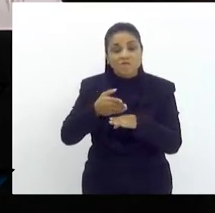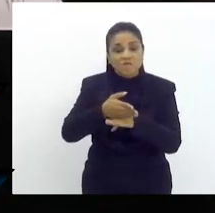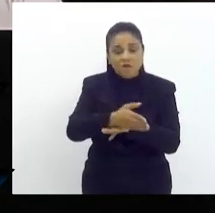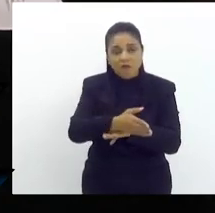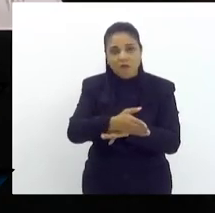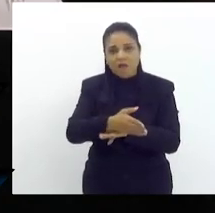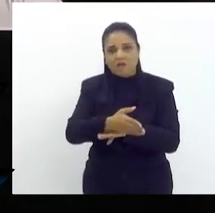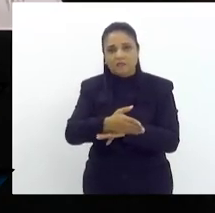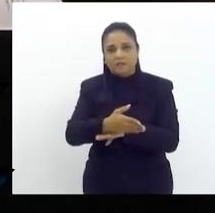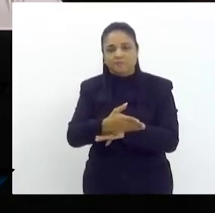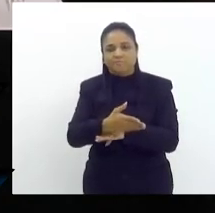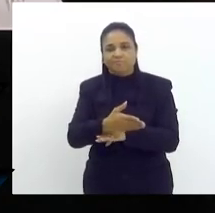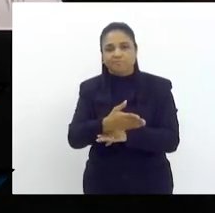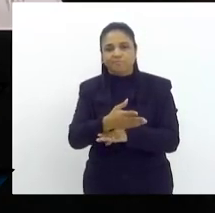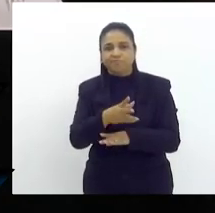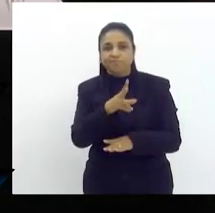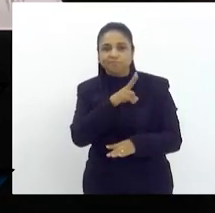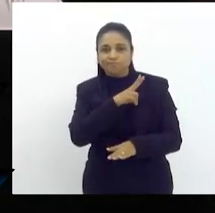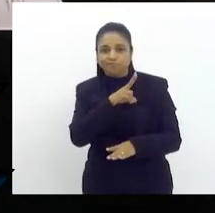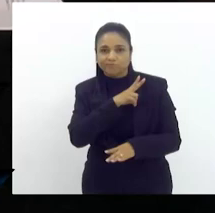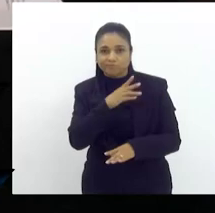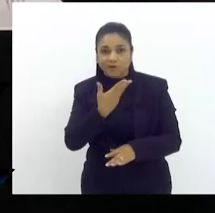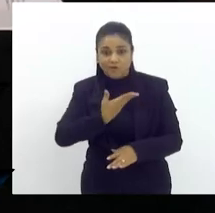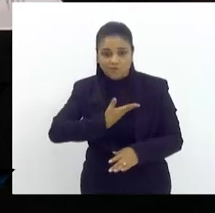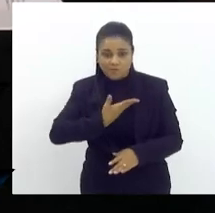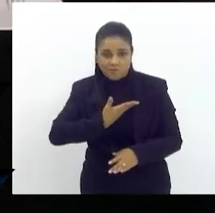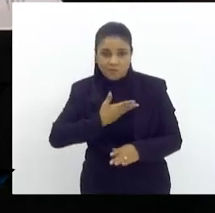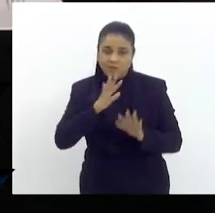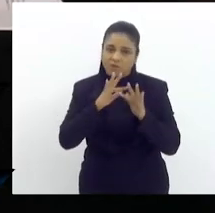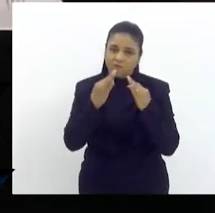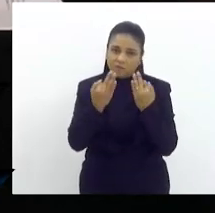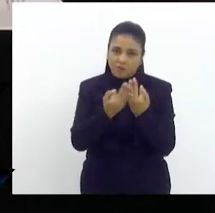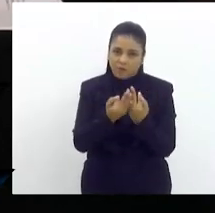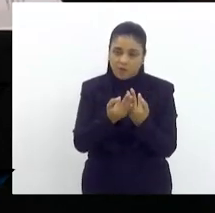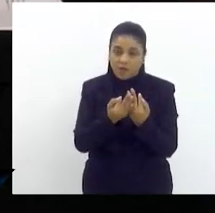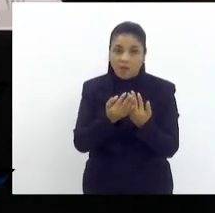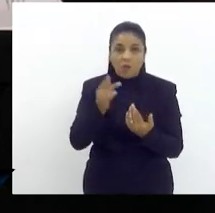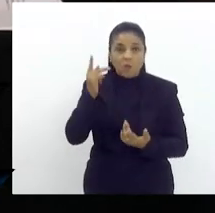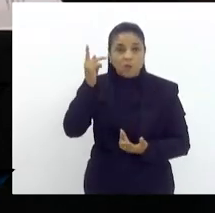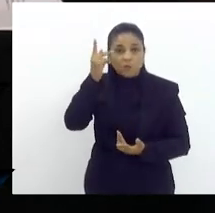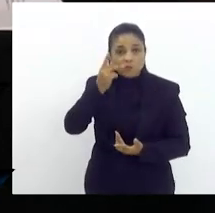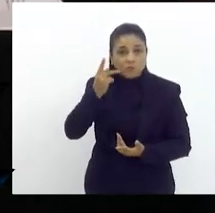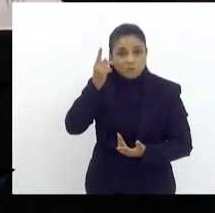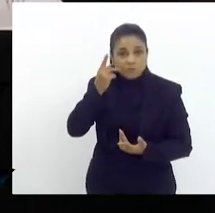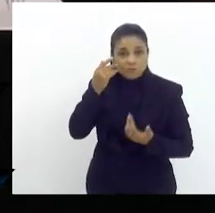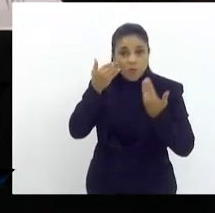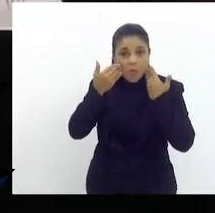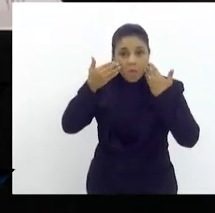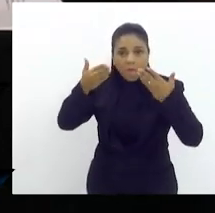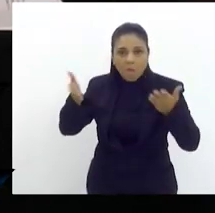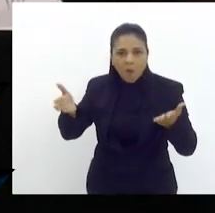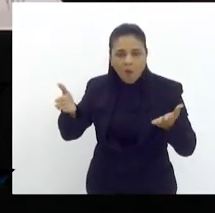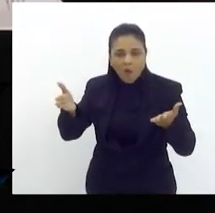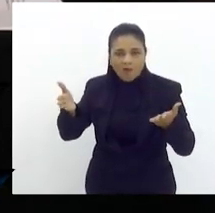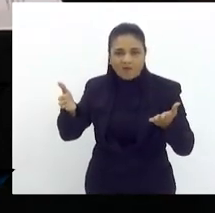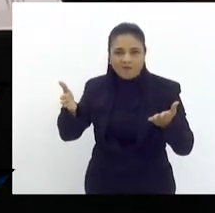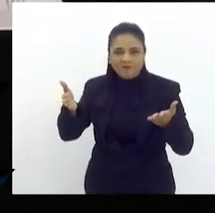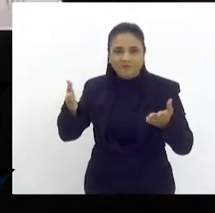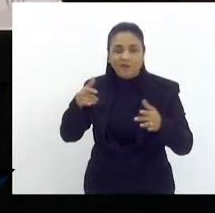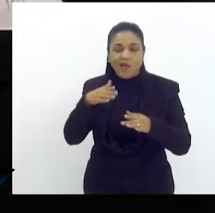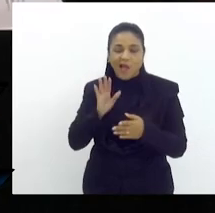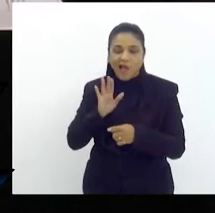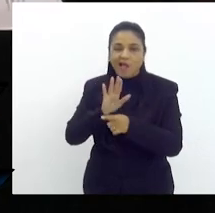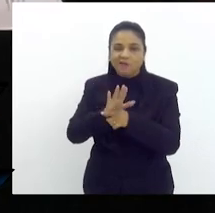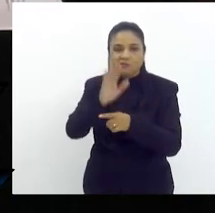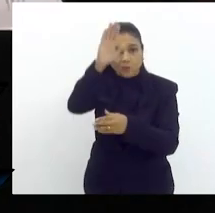familiares os políticos estão cada vez mais expostos o que ajuda a que o eleitor